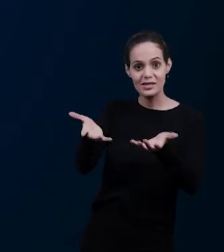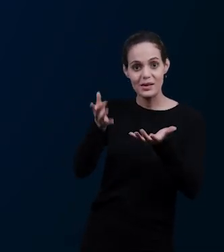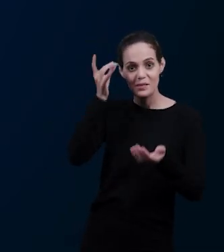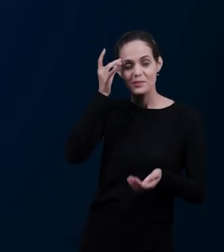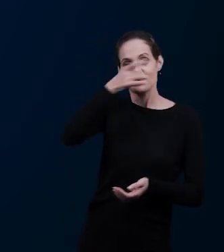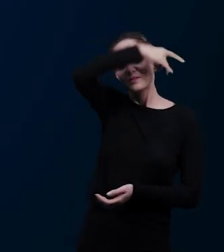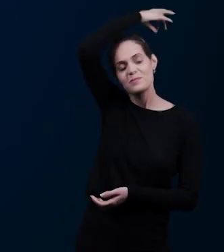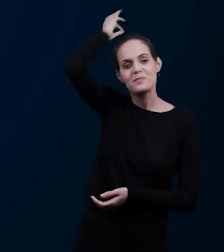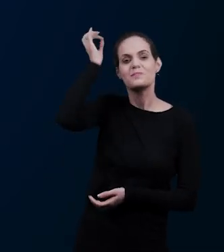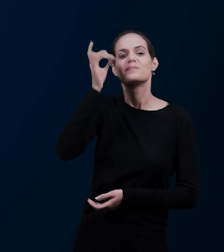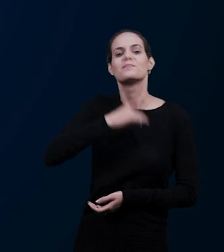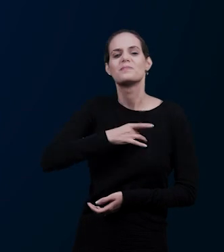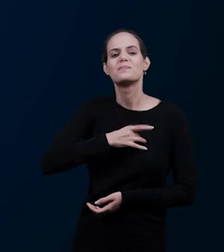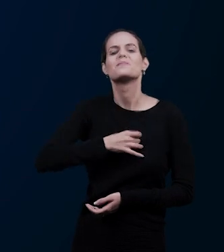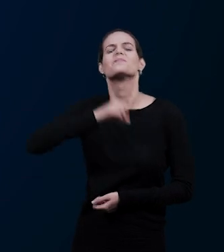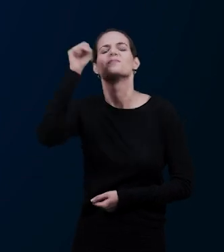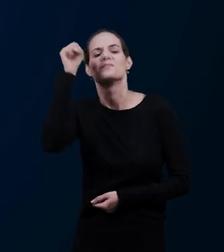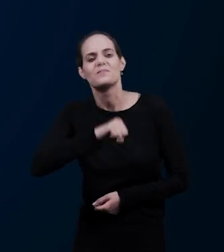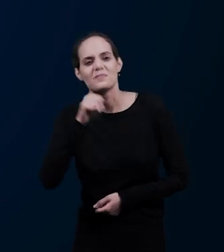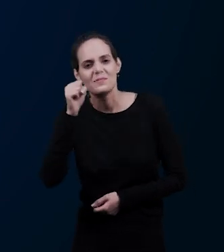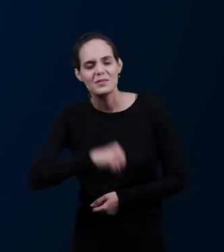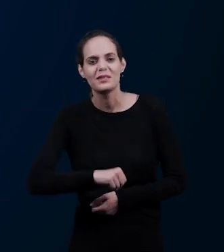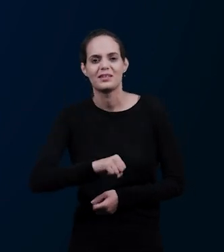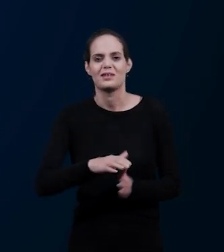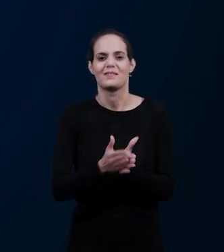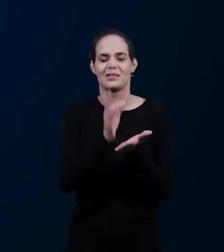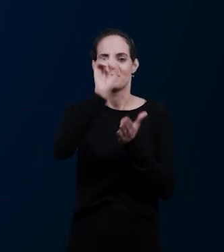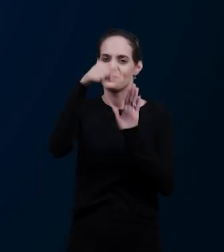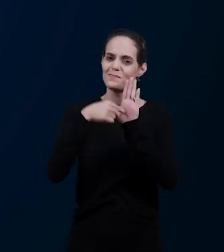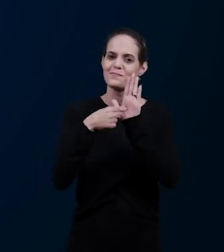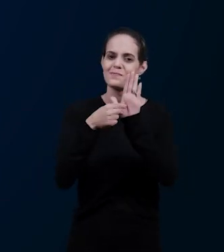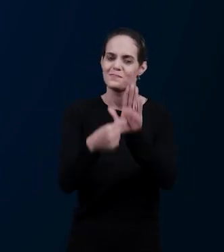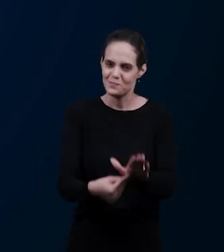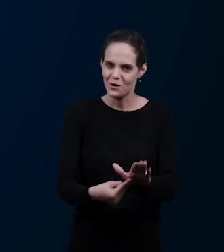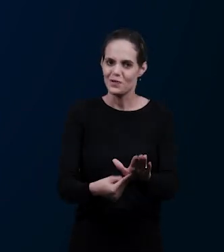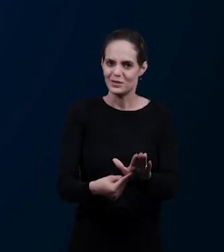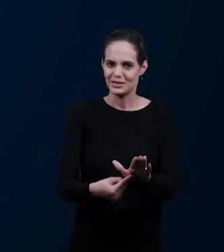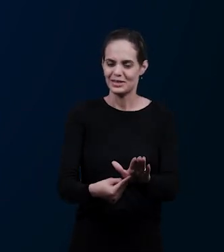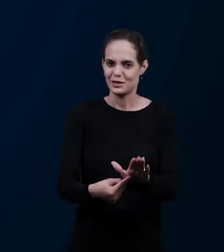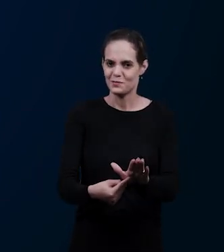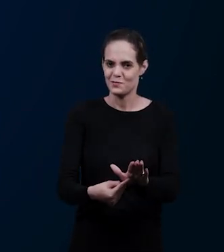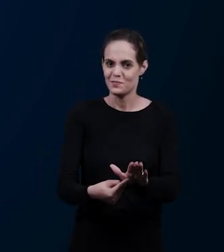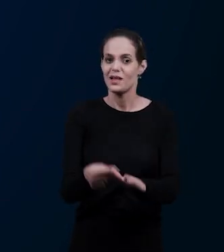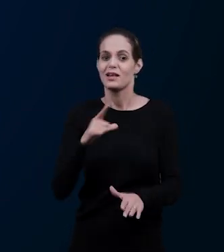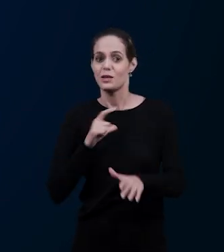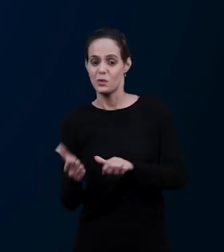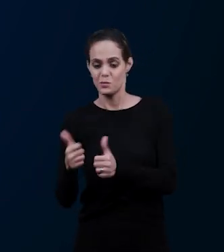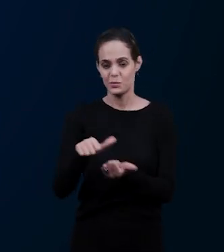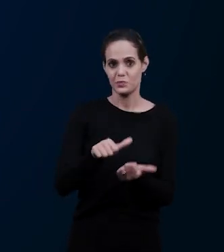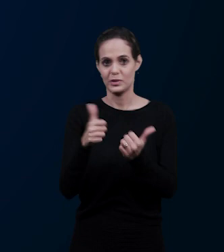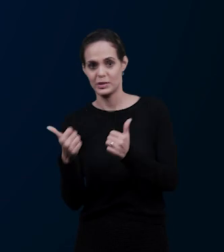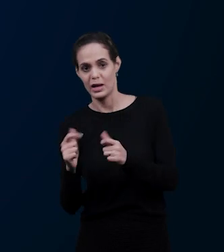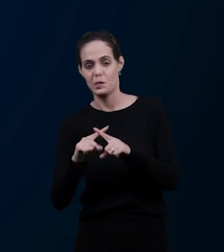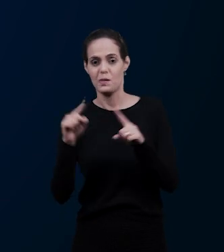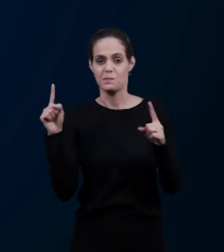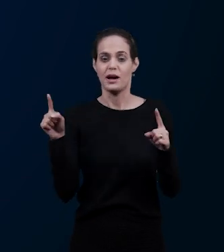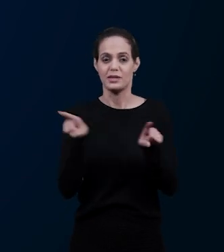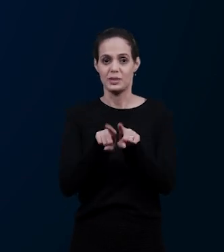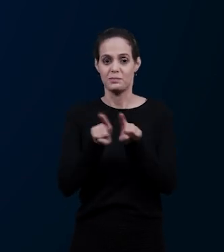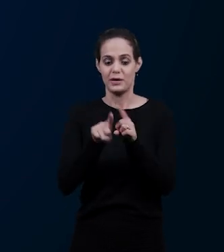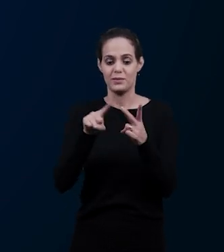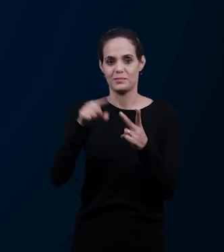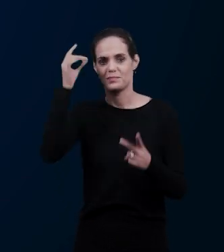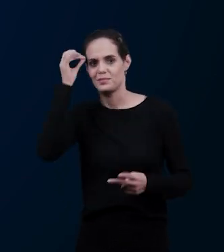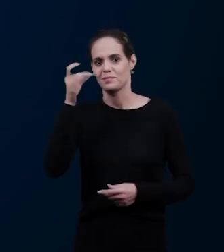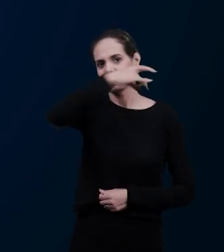de Deus. Vocês querem ser batizados com o Espírito Santo? Sim! E a palavra de Deus fala que, além do batismo das águas,